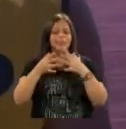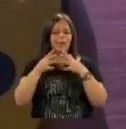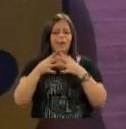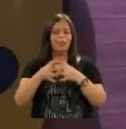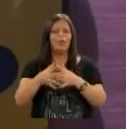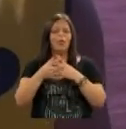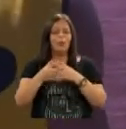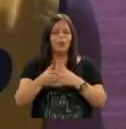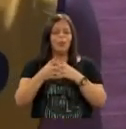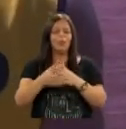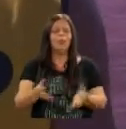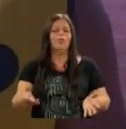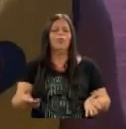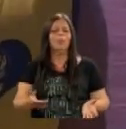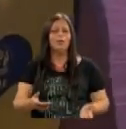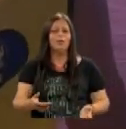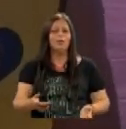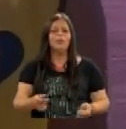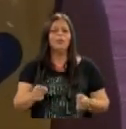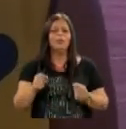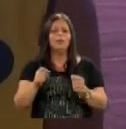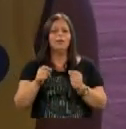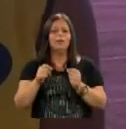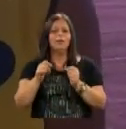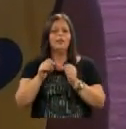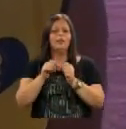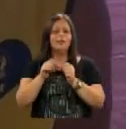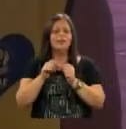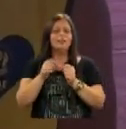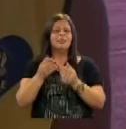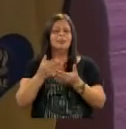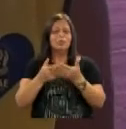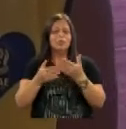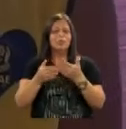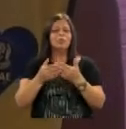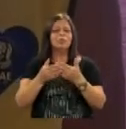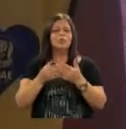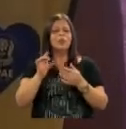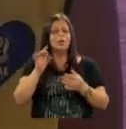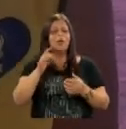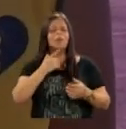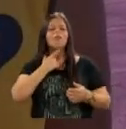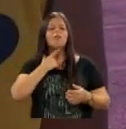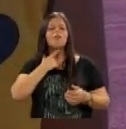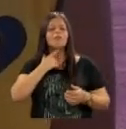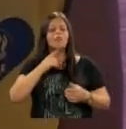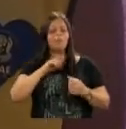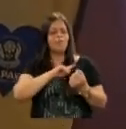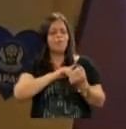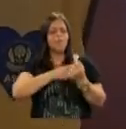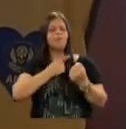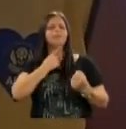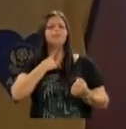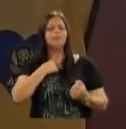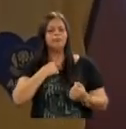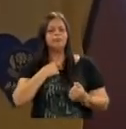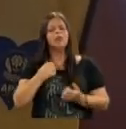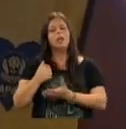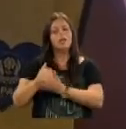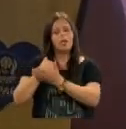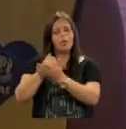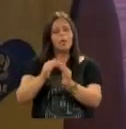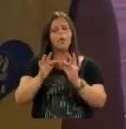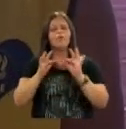bolha dançar juntinho e fazer tudo isso jorge não adianta só a força de vontade mesmo de terminar foi advogado e apoio da família